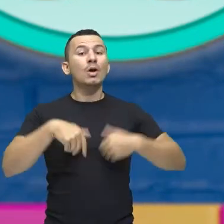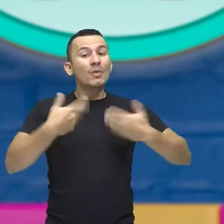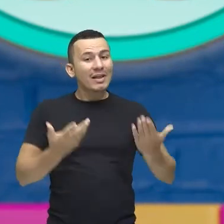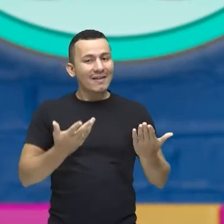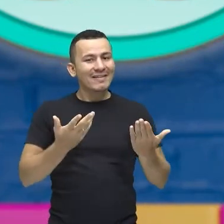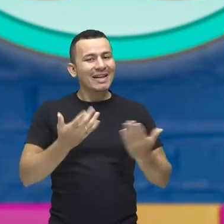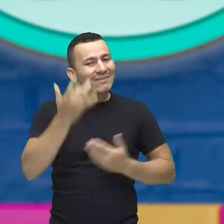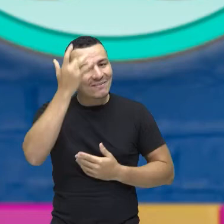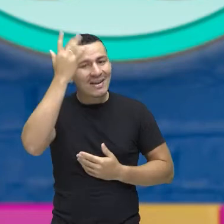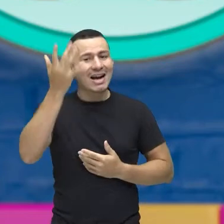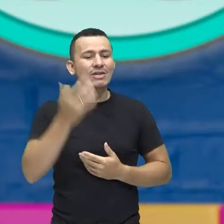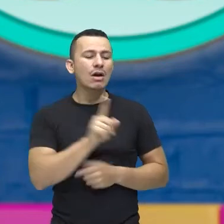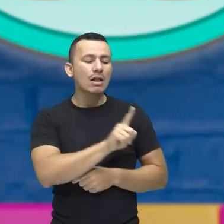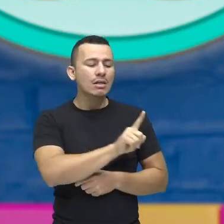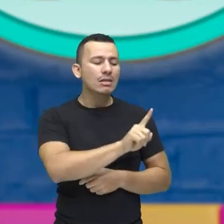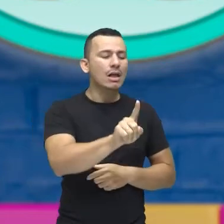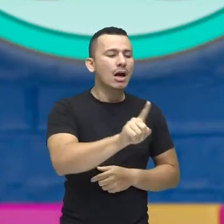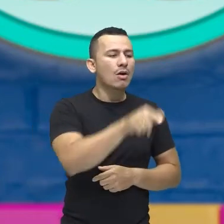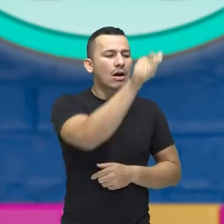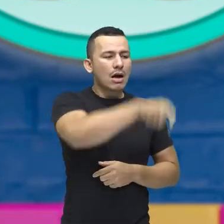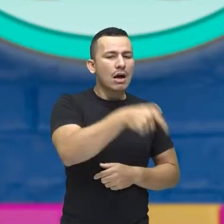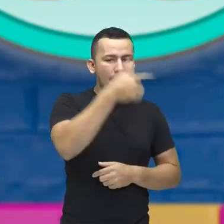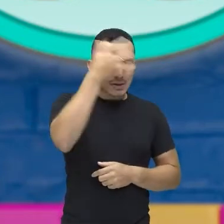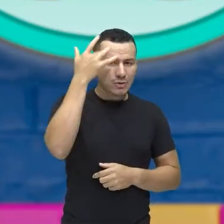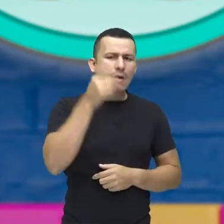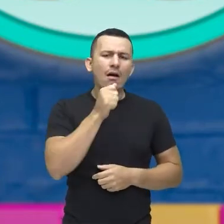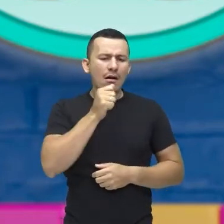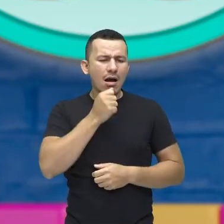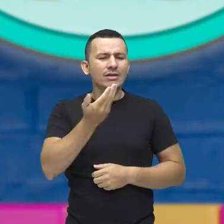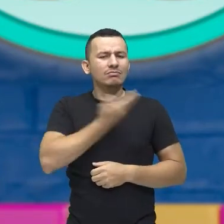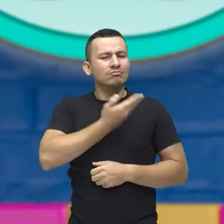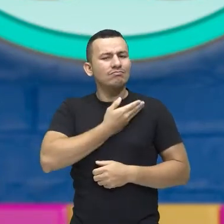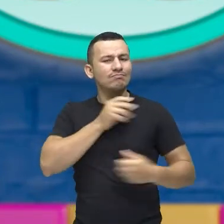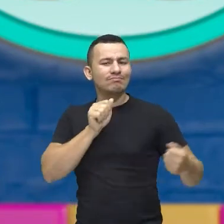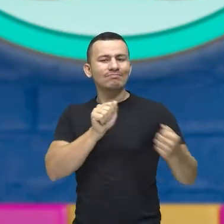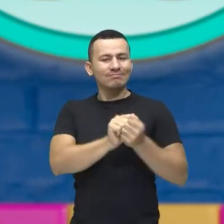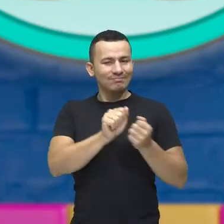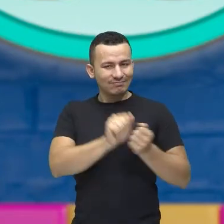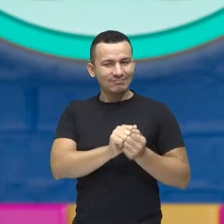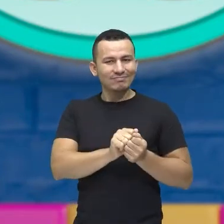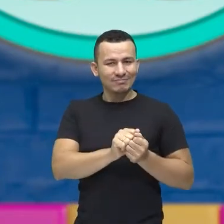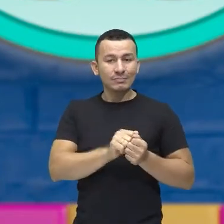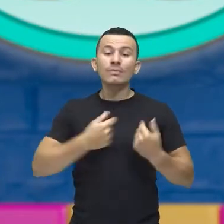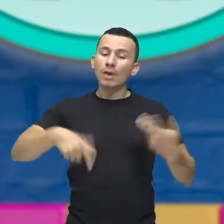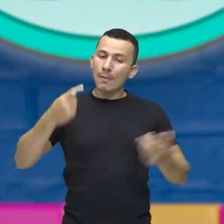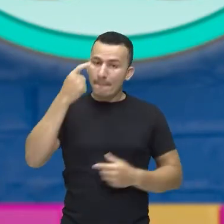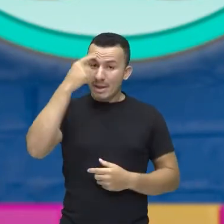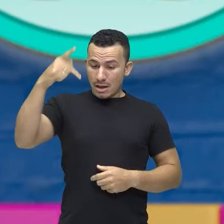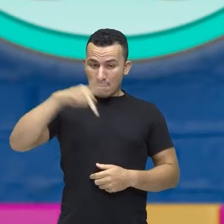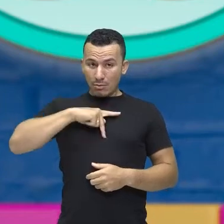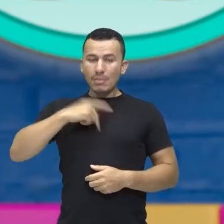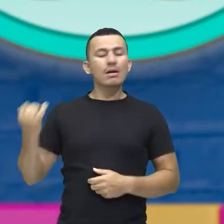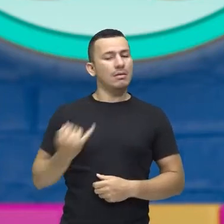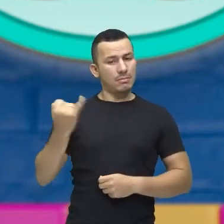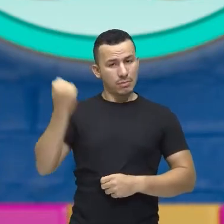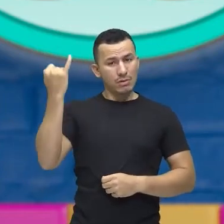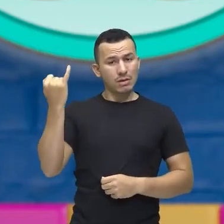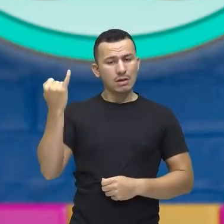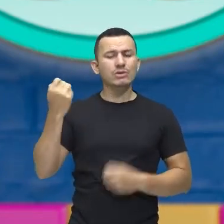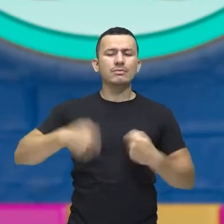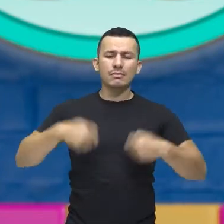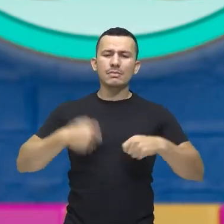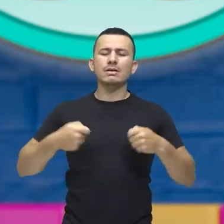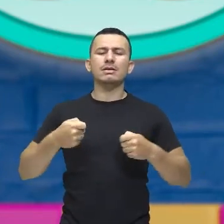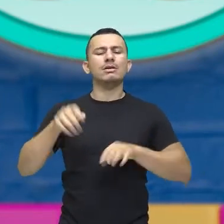fazer com que eu diga não para uma pessoa e essa pessoa continue minha amiga, continue me querendo bem. Então, pensar em mim é importante, você